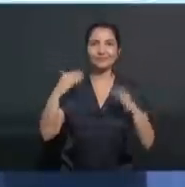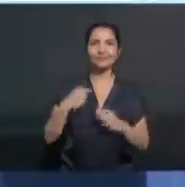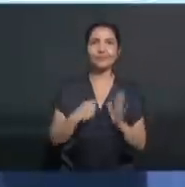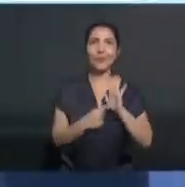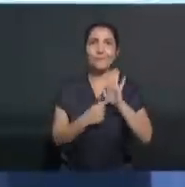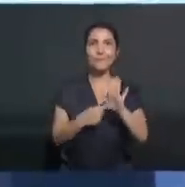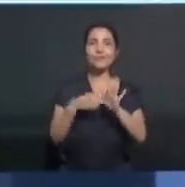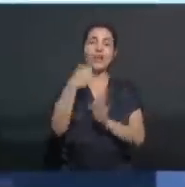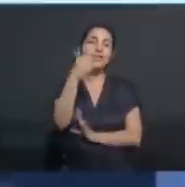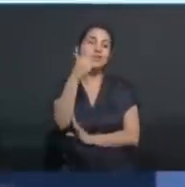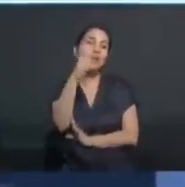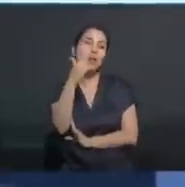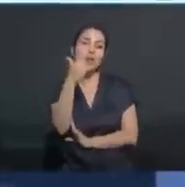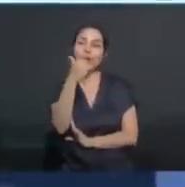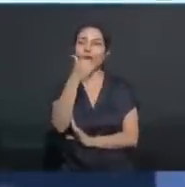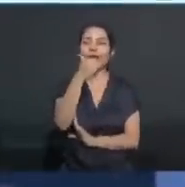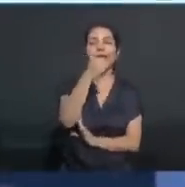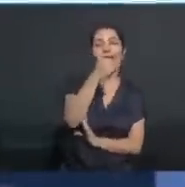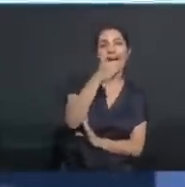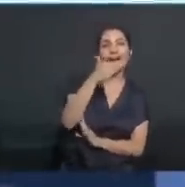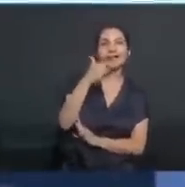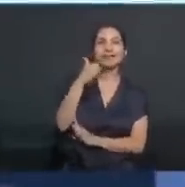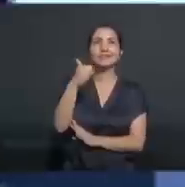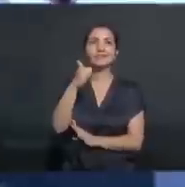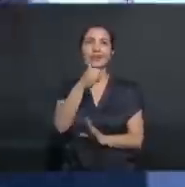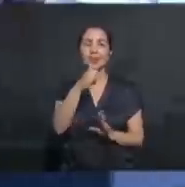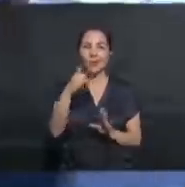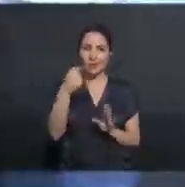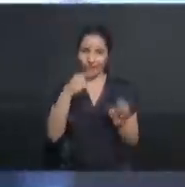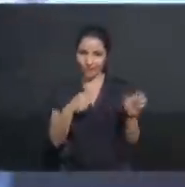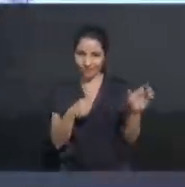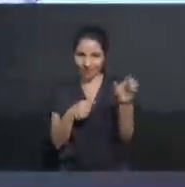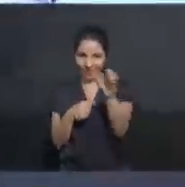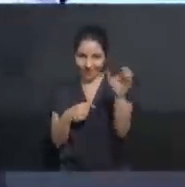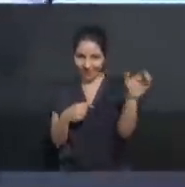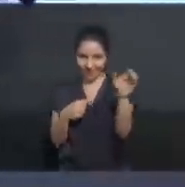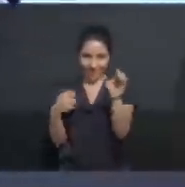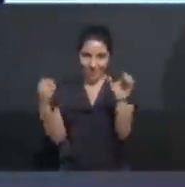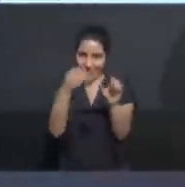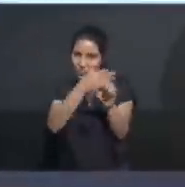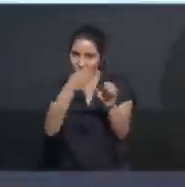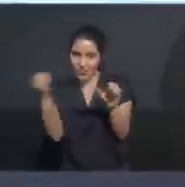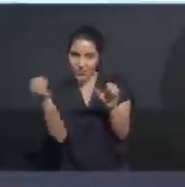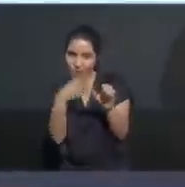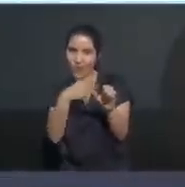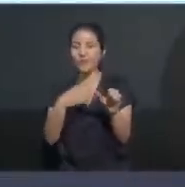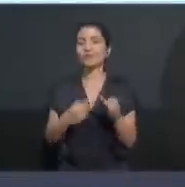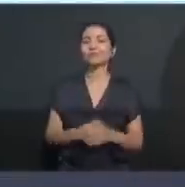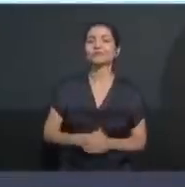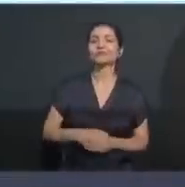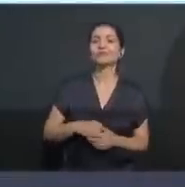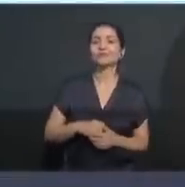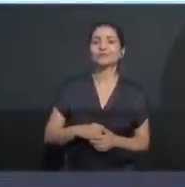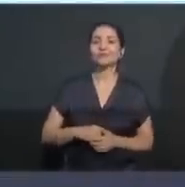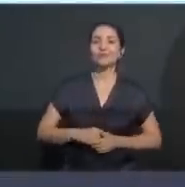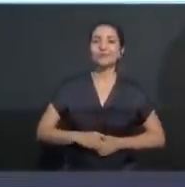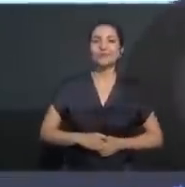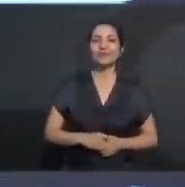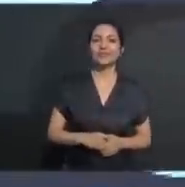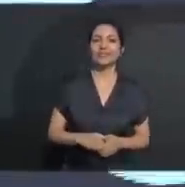Celular, igreja, celular. Se você quiser, eu posso deixar você pegar nele depois.